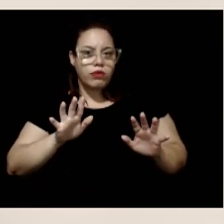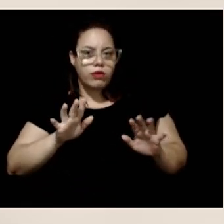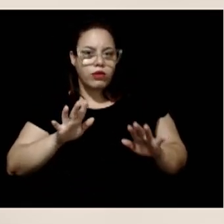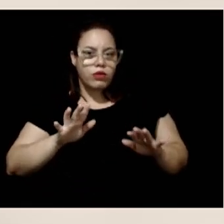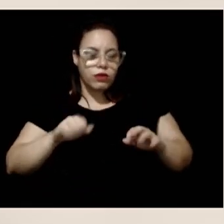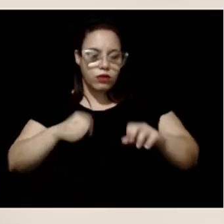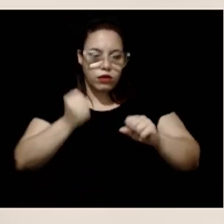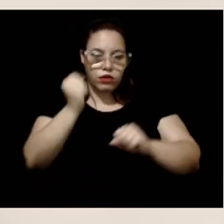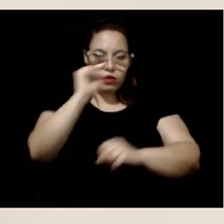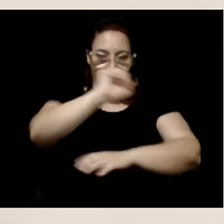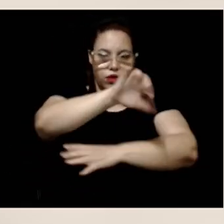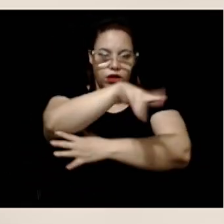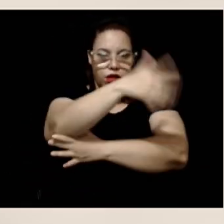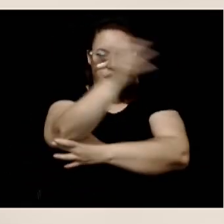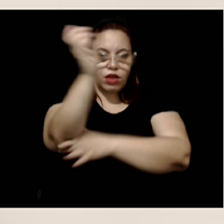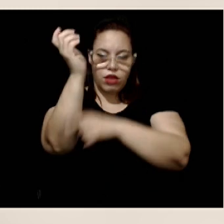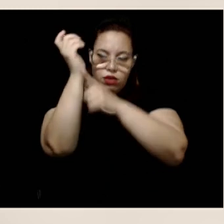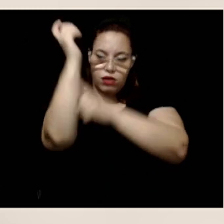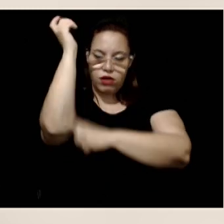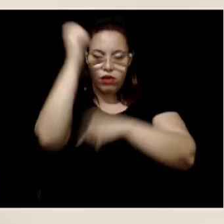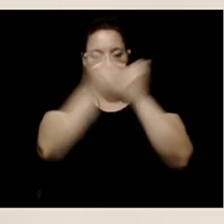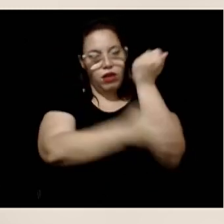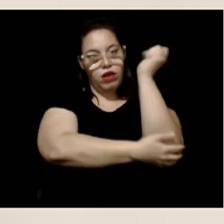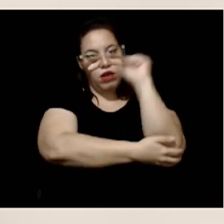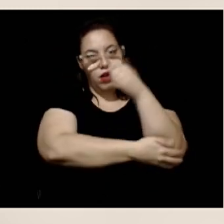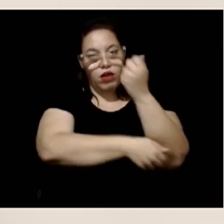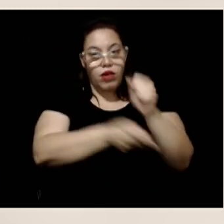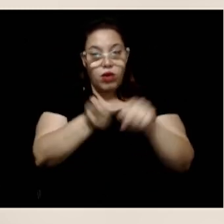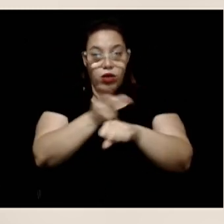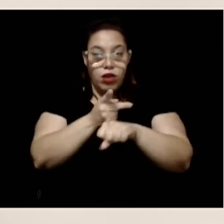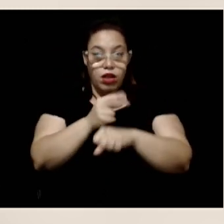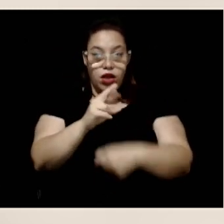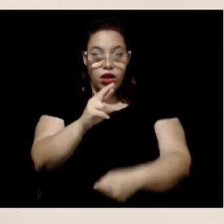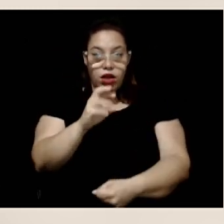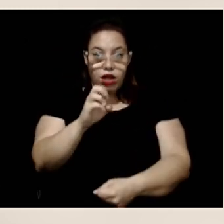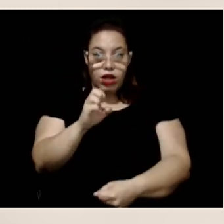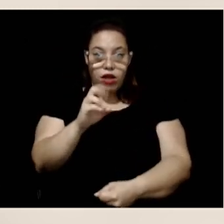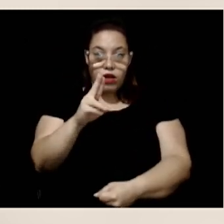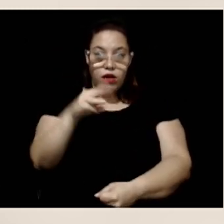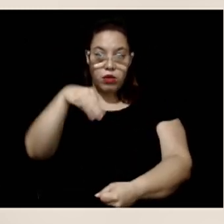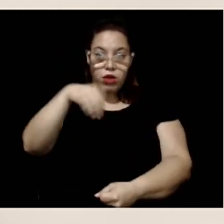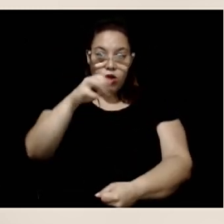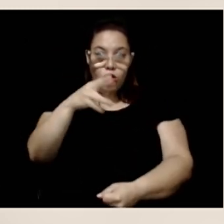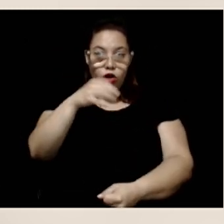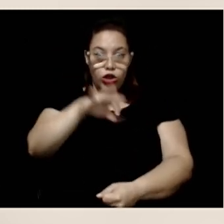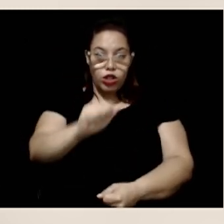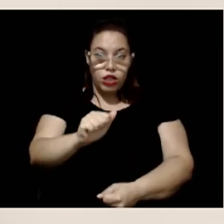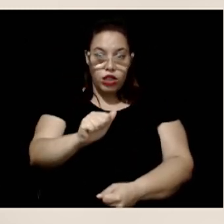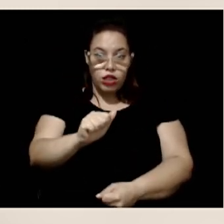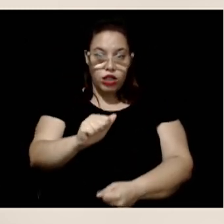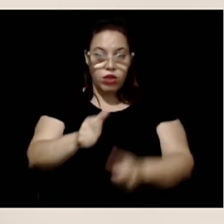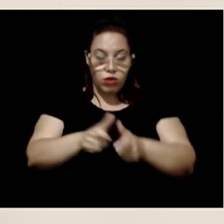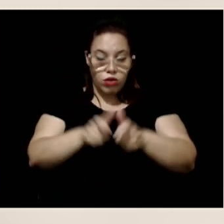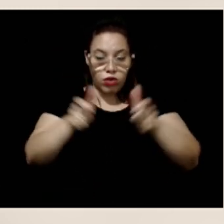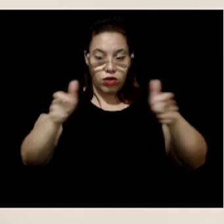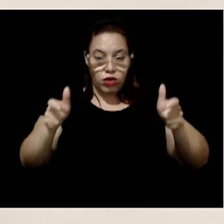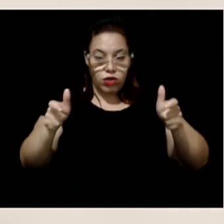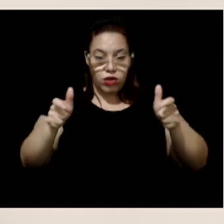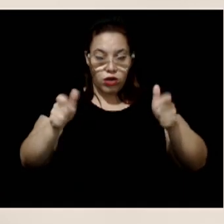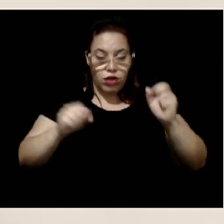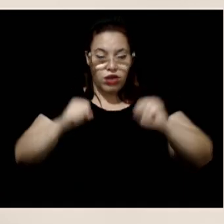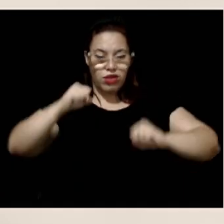né? Muitas vezes as pessoas procuram o reumatologista porque dói as articulações, porque aumenta o volume das articulações, porque